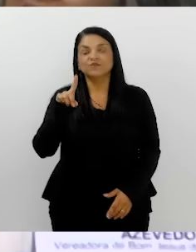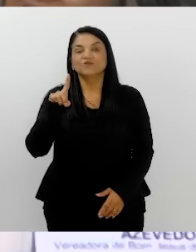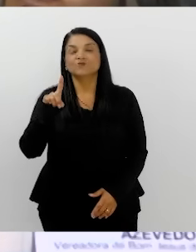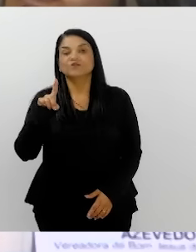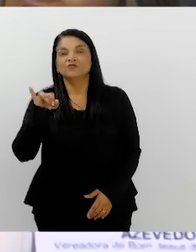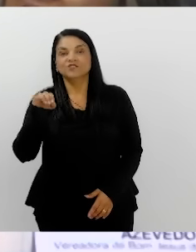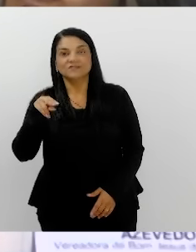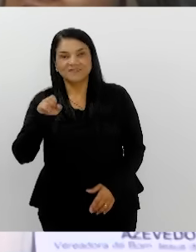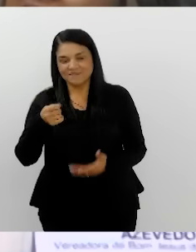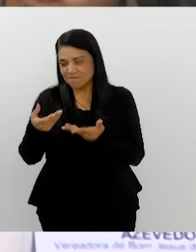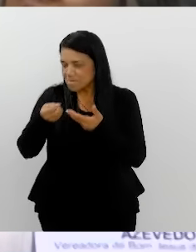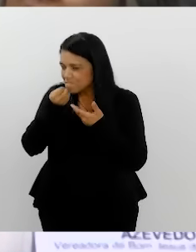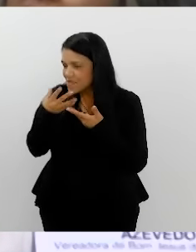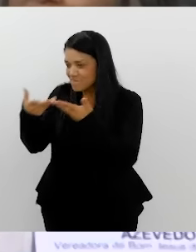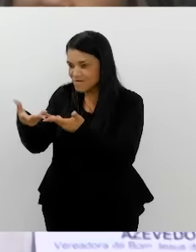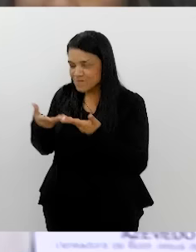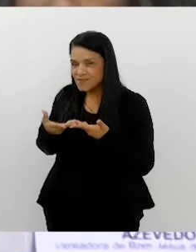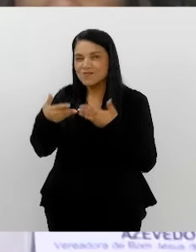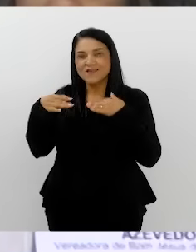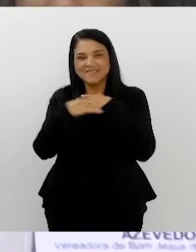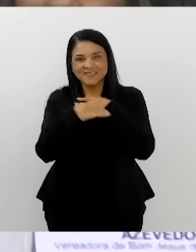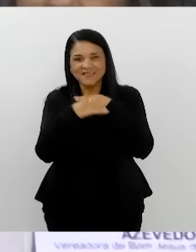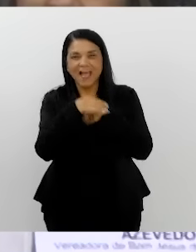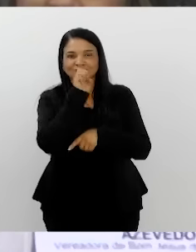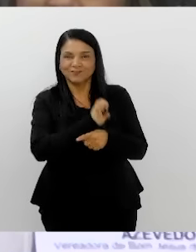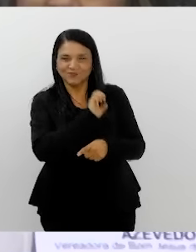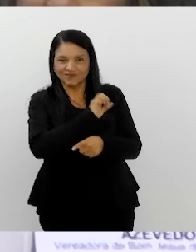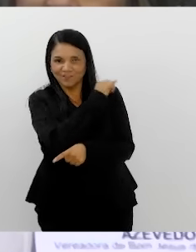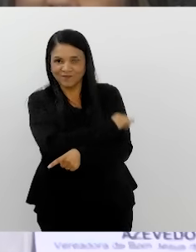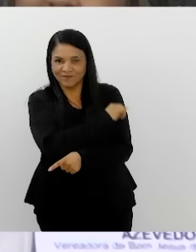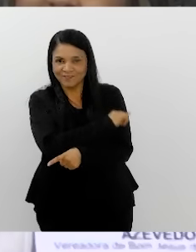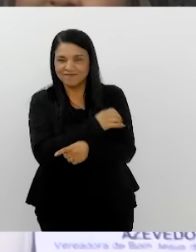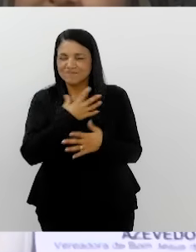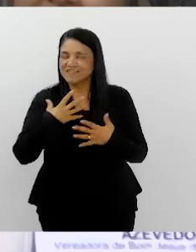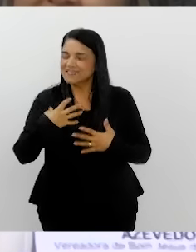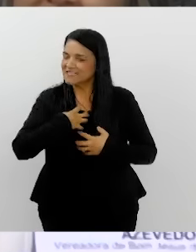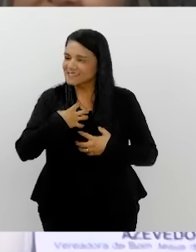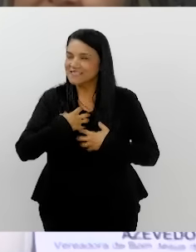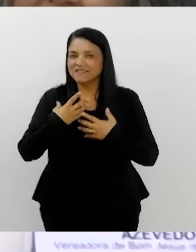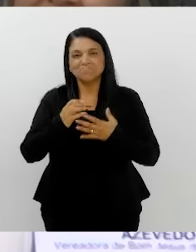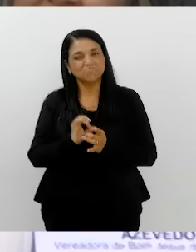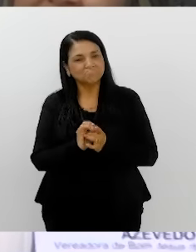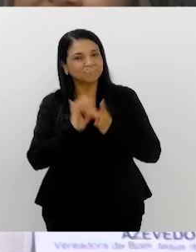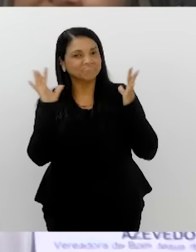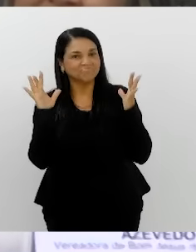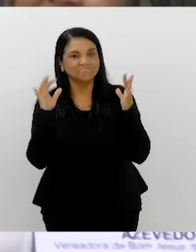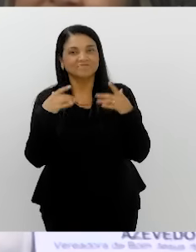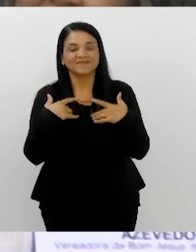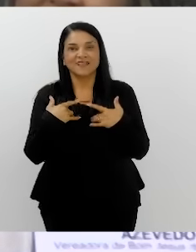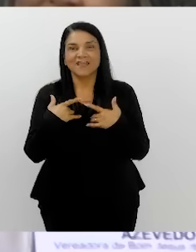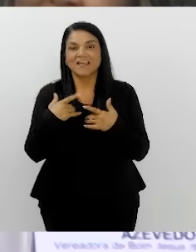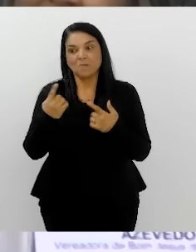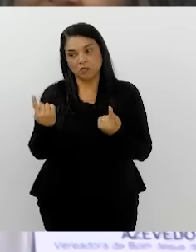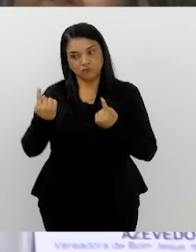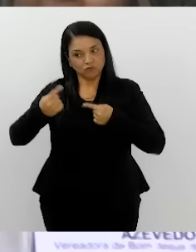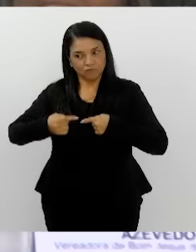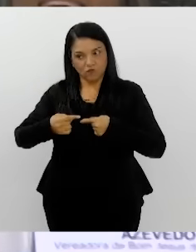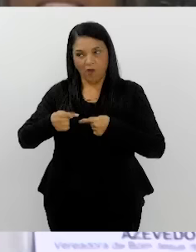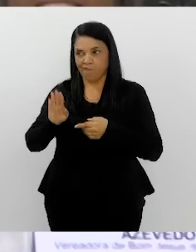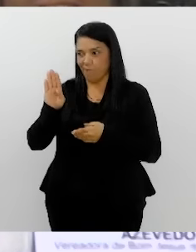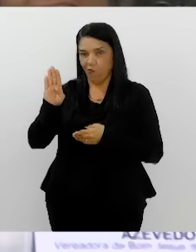nossa cidade, ao nosso estado do Rio de Janeiro. Sinta-se totalmente à vontade. Só não venha disputar votos, que nós temos